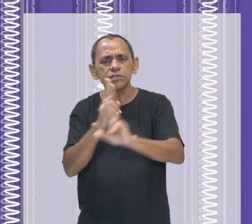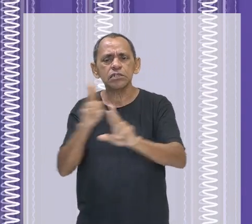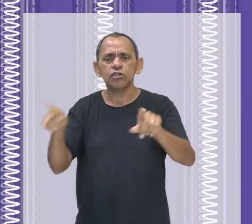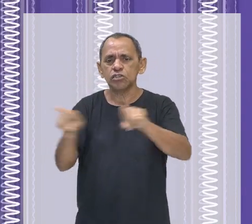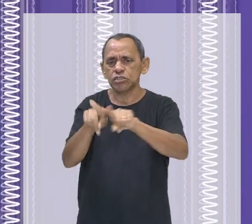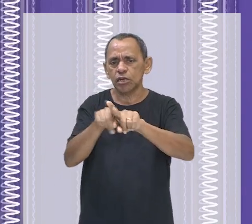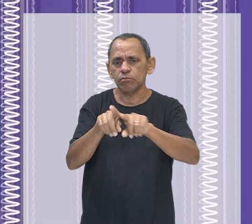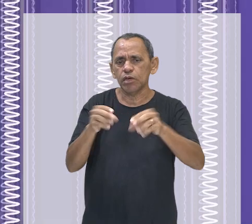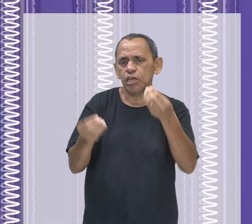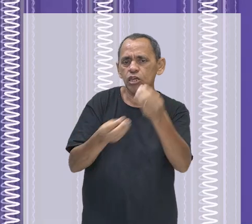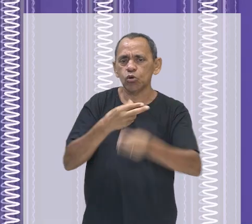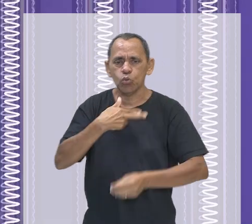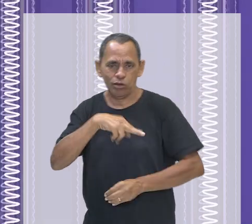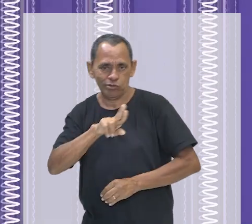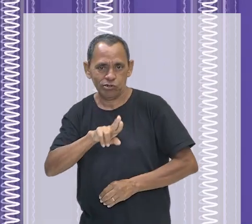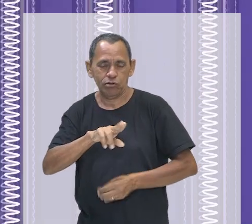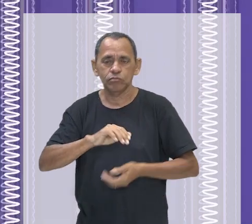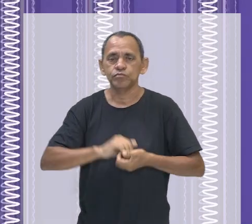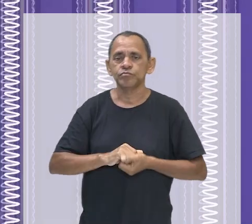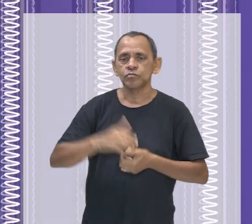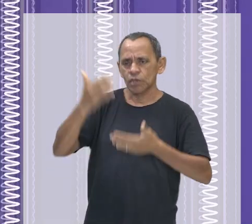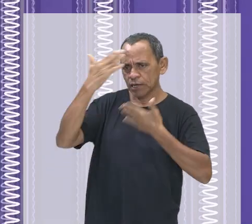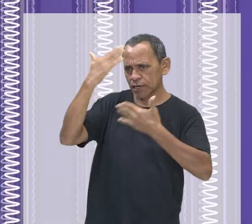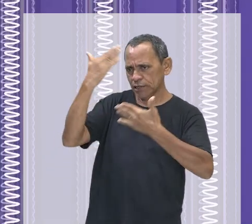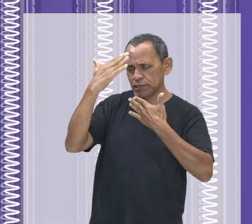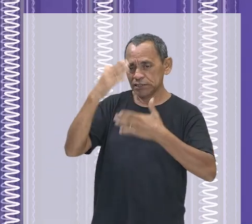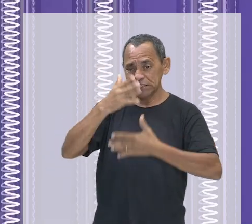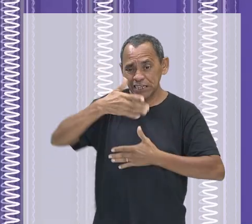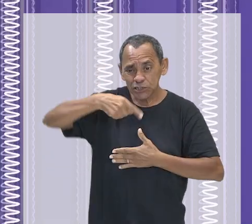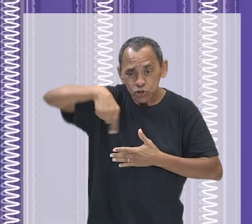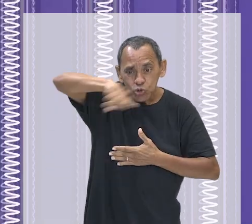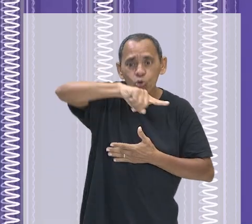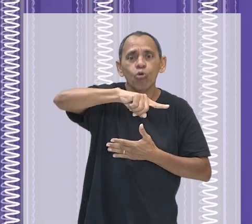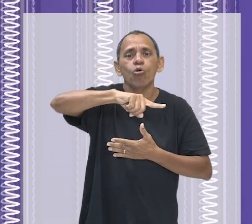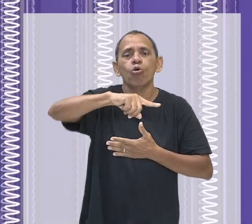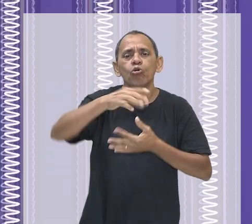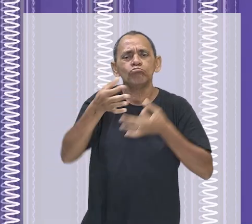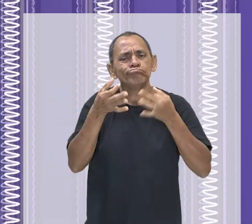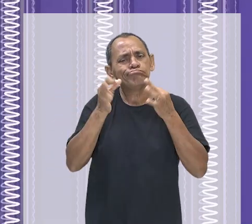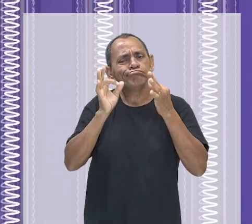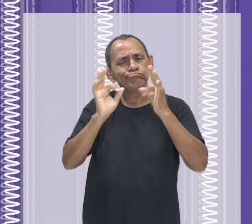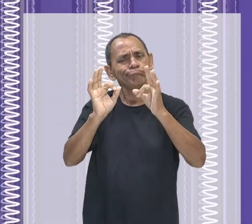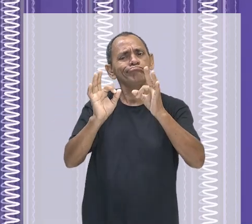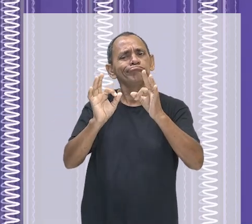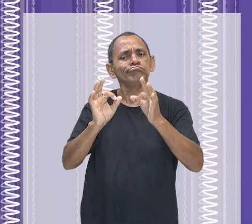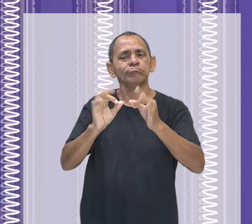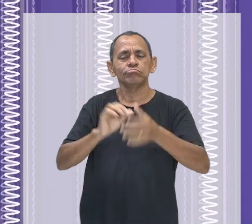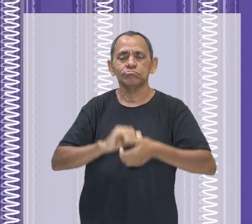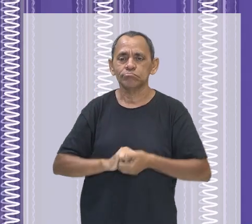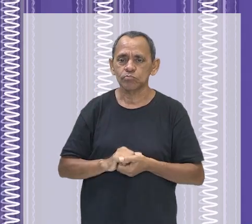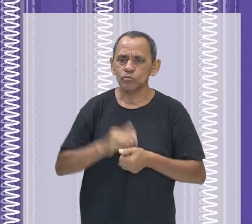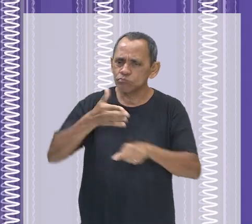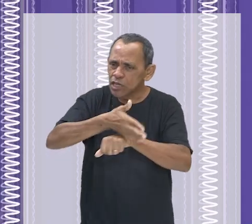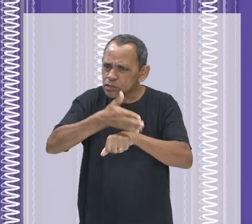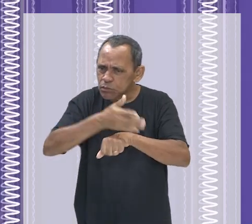a religião. Quero agradecer a atenção de vocês, a participação de